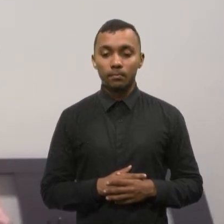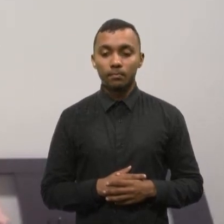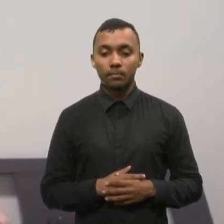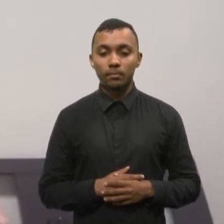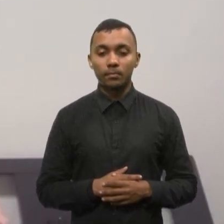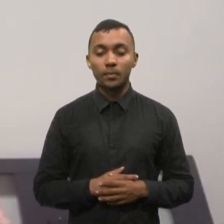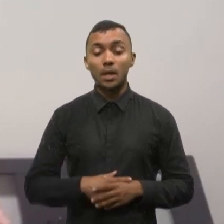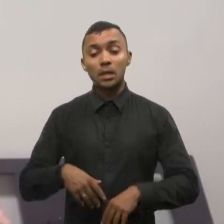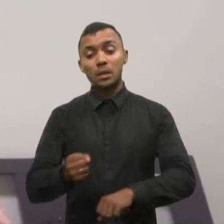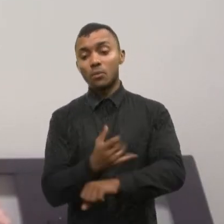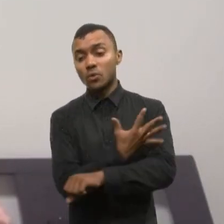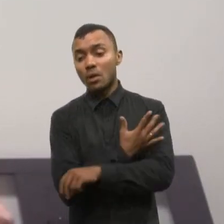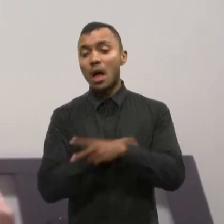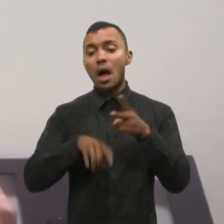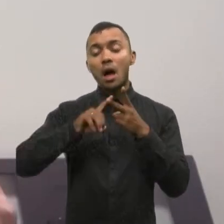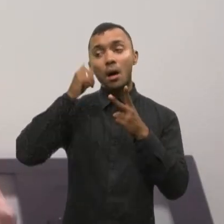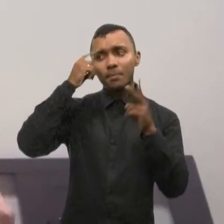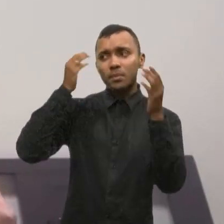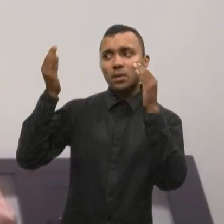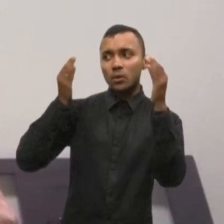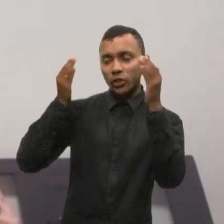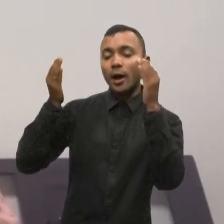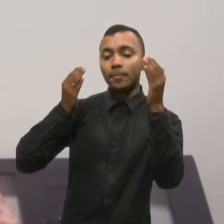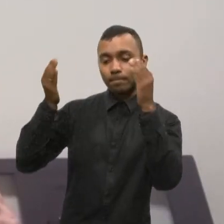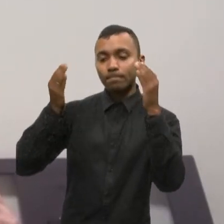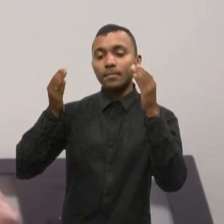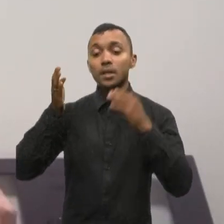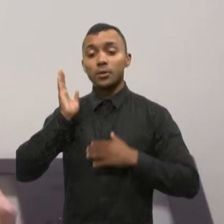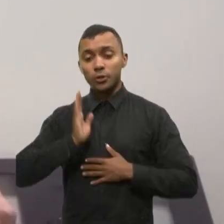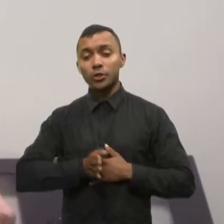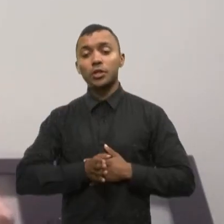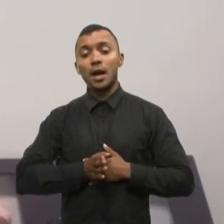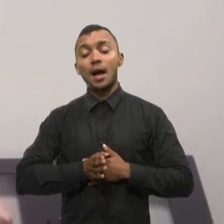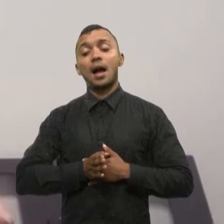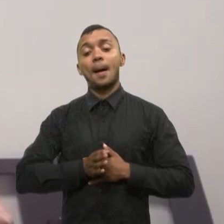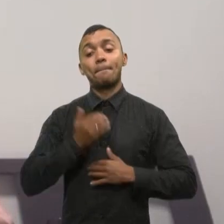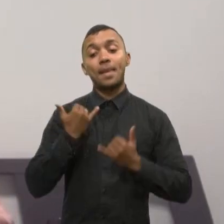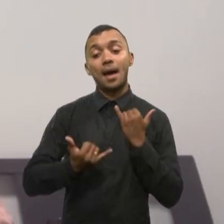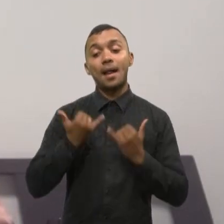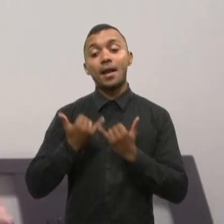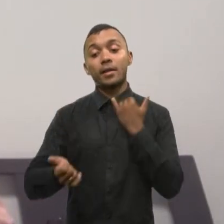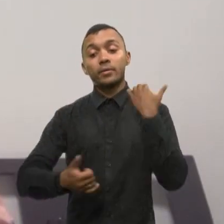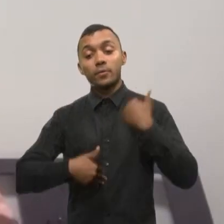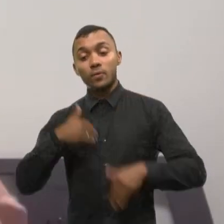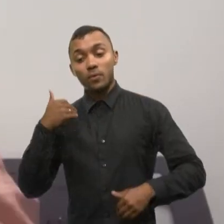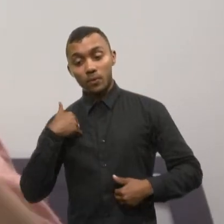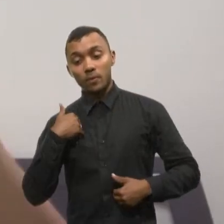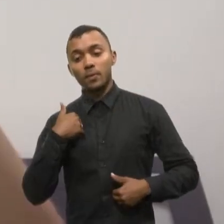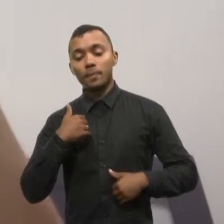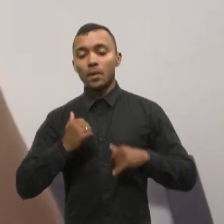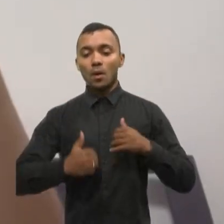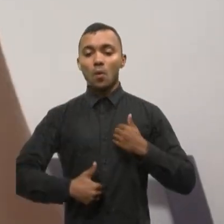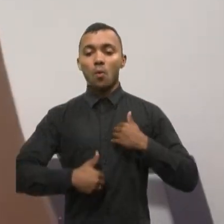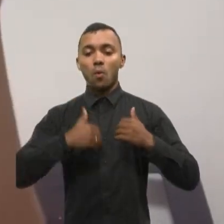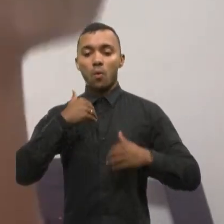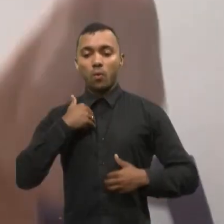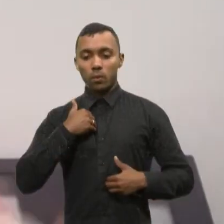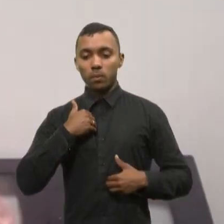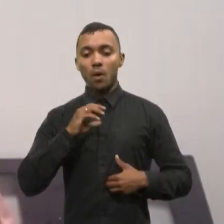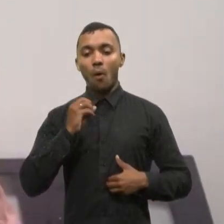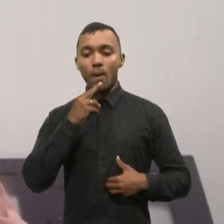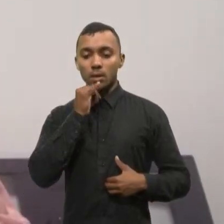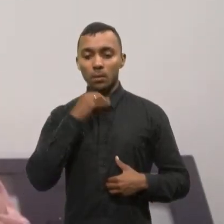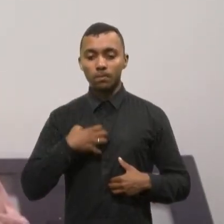emocional, né, de ordem psicológica, que tem a ver com o corpo, né, que tem a ver com um peito